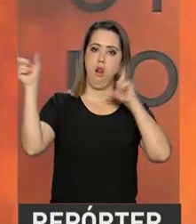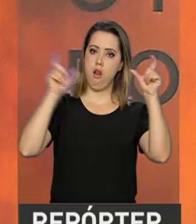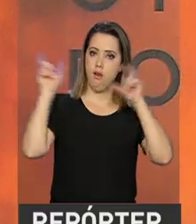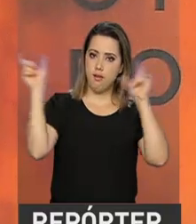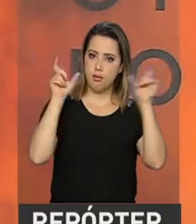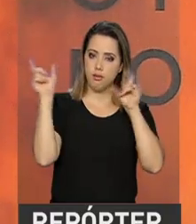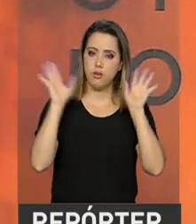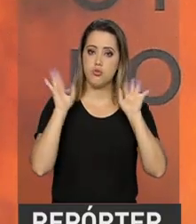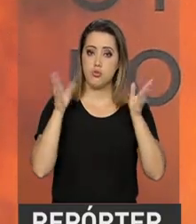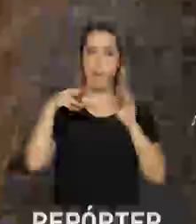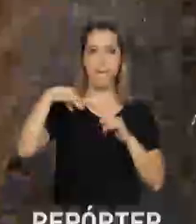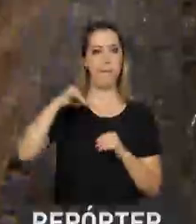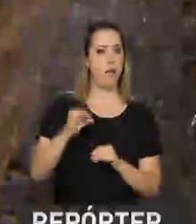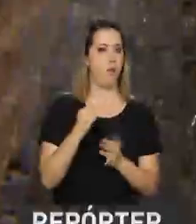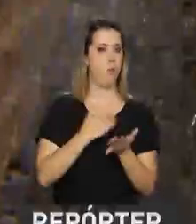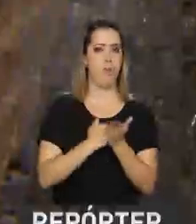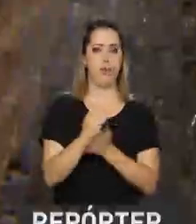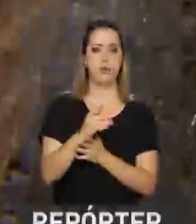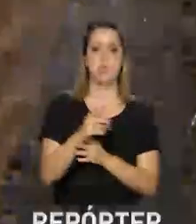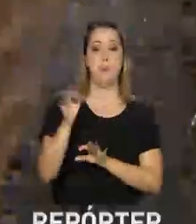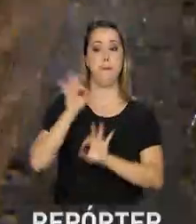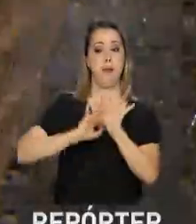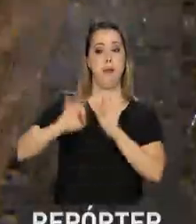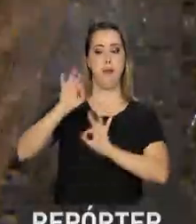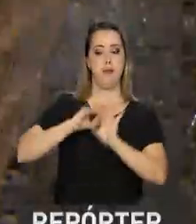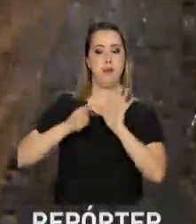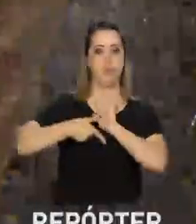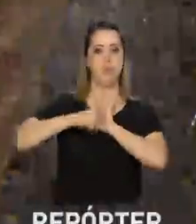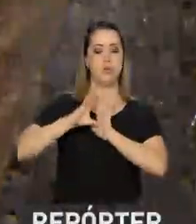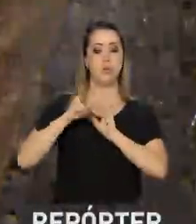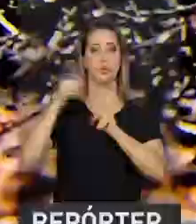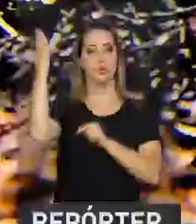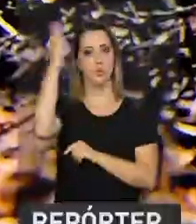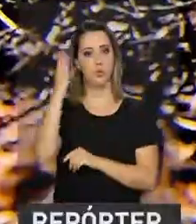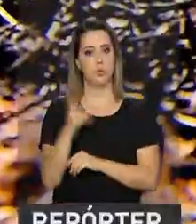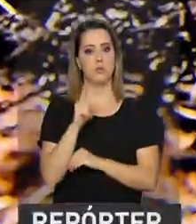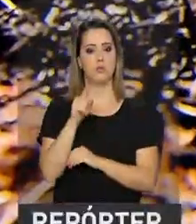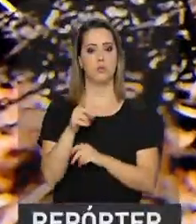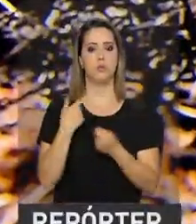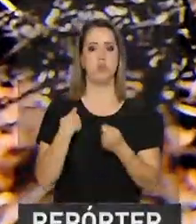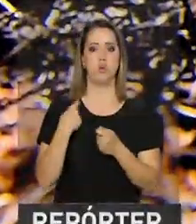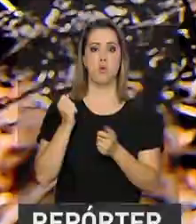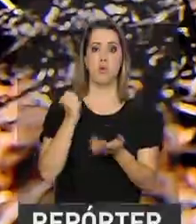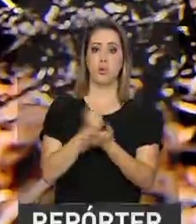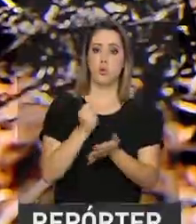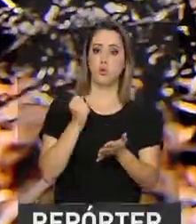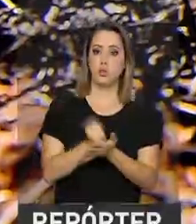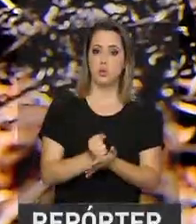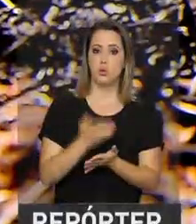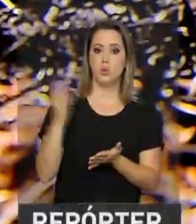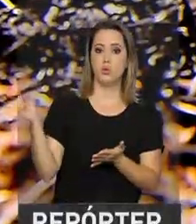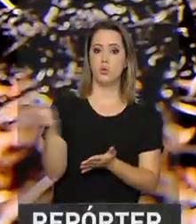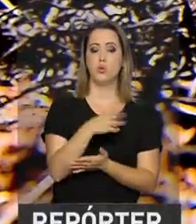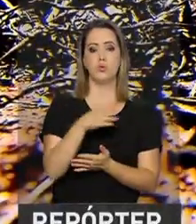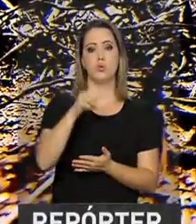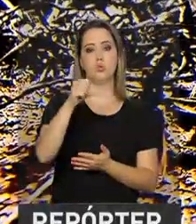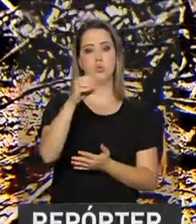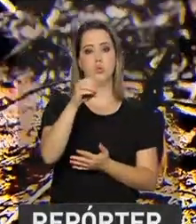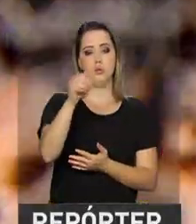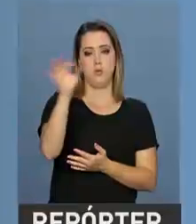de alerta desde Maio se preparou para atuar em todo o país com a contratação de mais 900